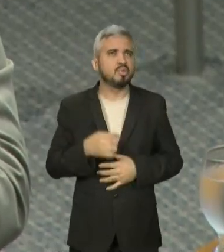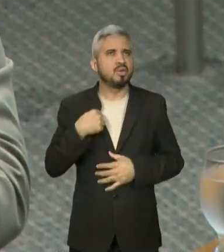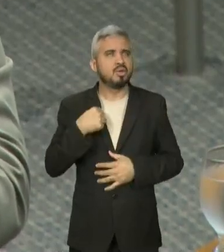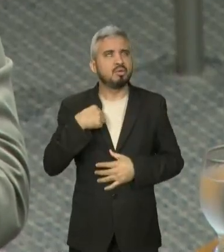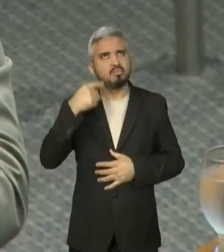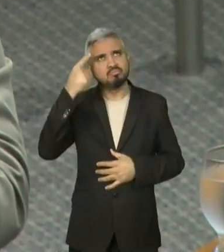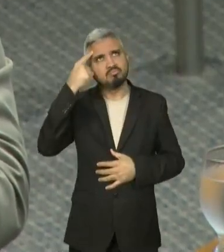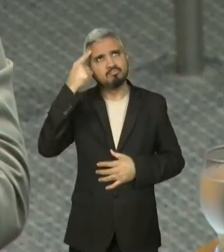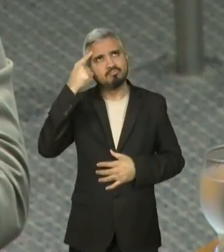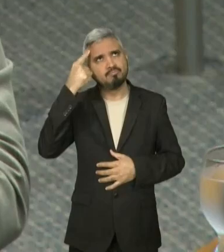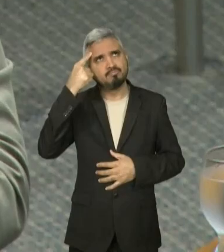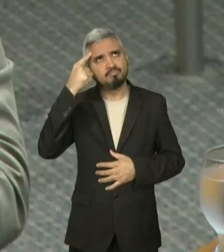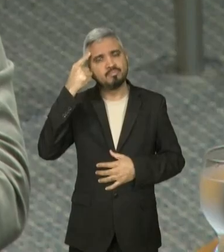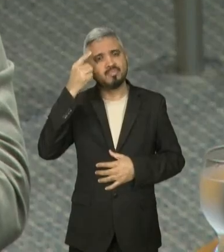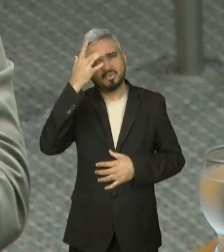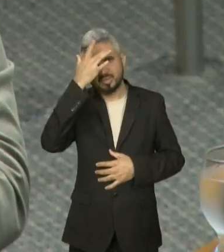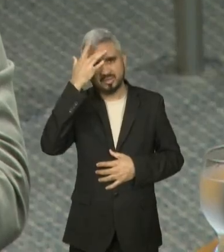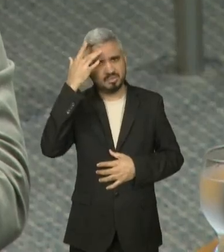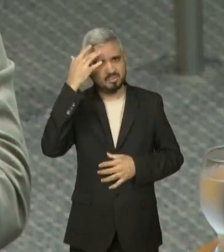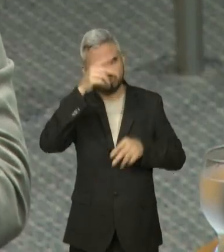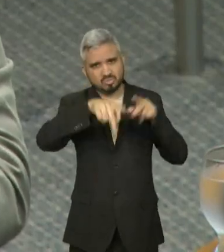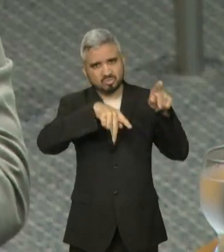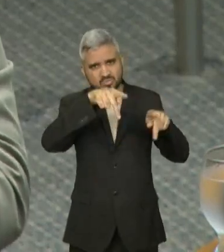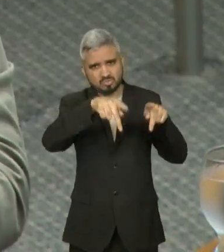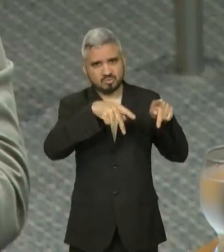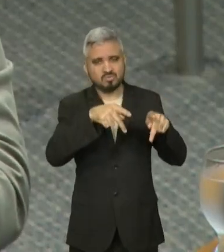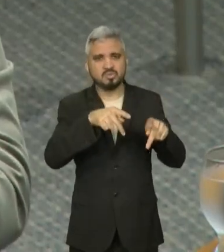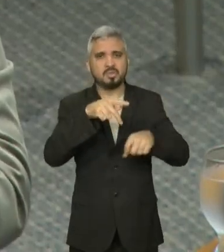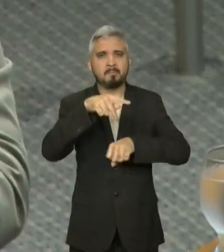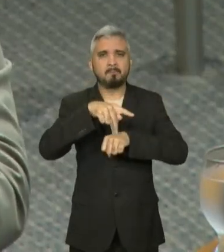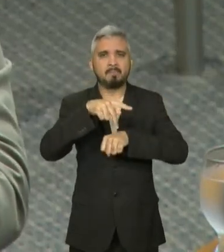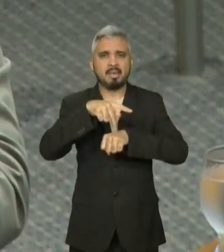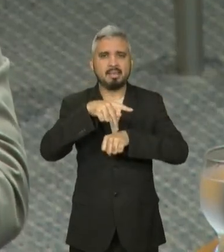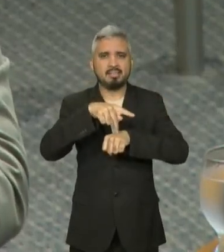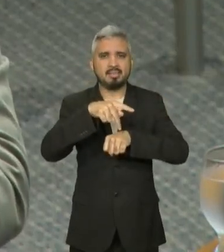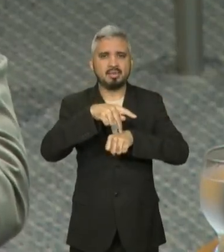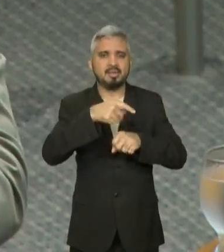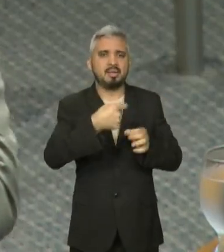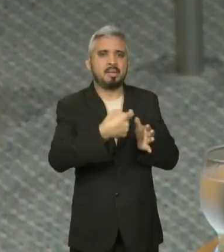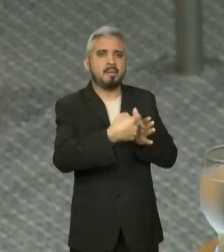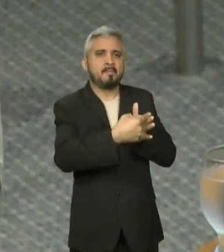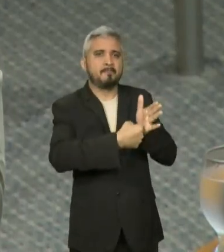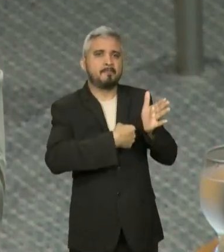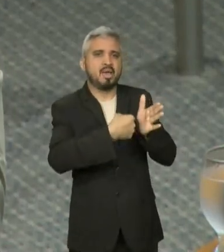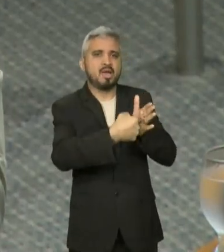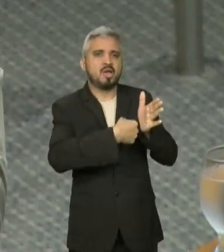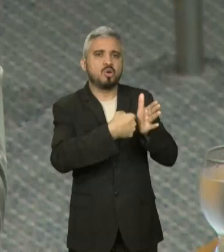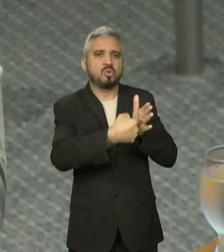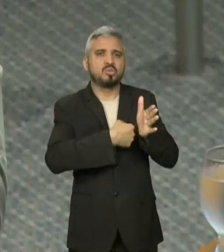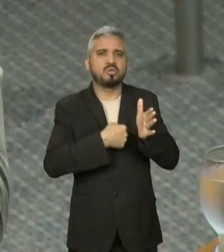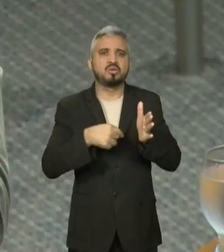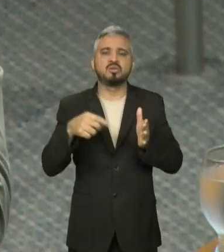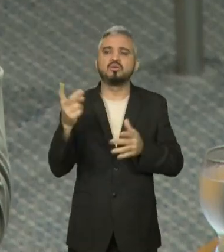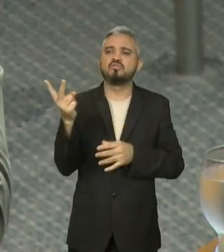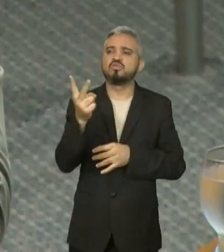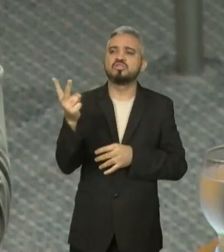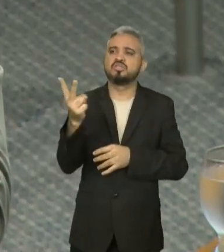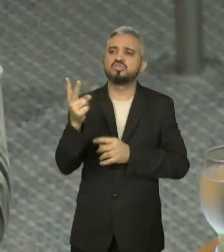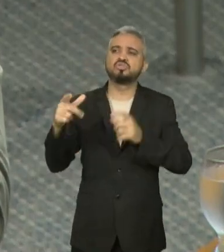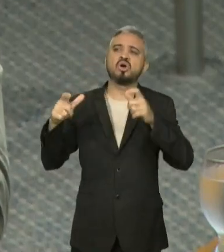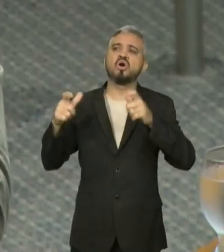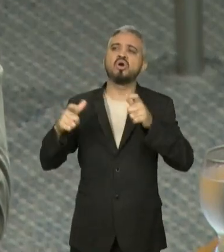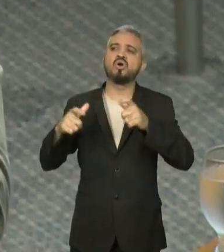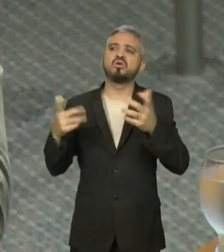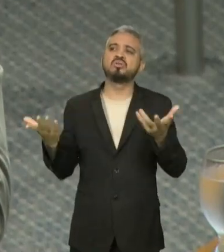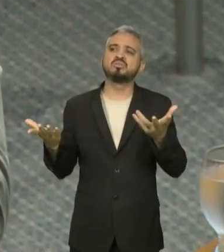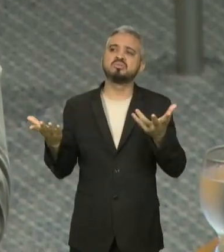mensagens e perguntando, né, aonde é que vocês estavam tanto tempo, deputado Vinícius? Porque, como o